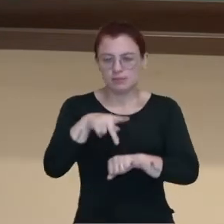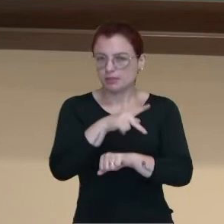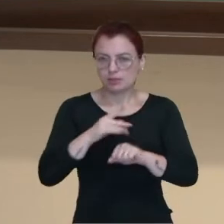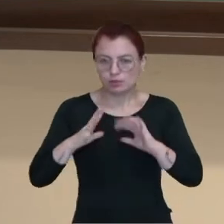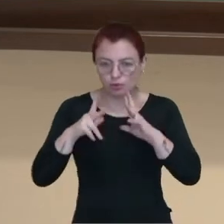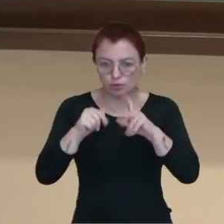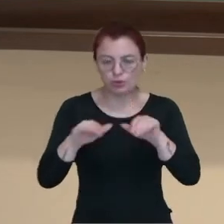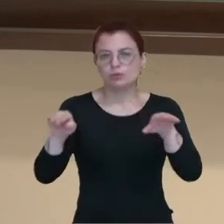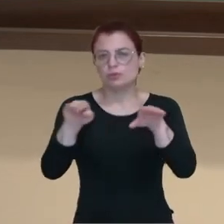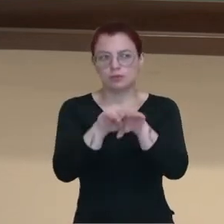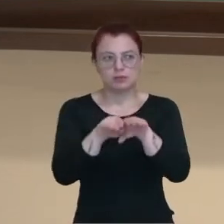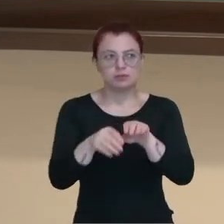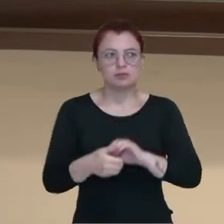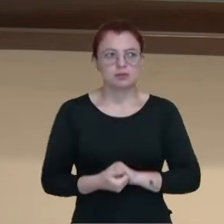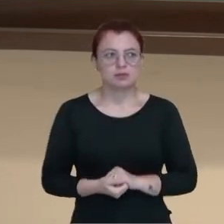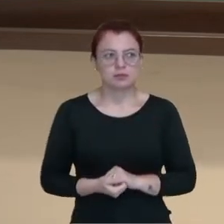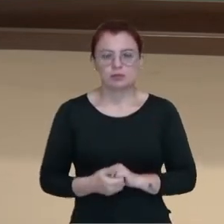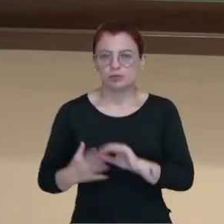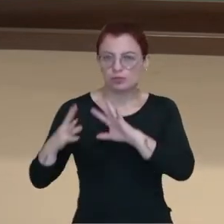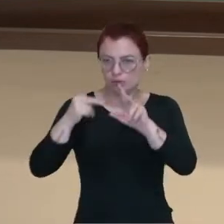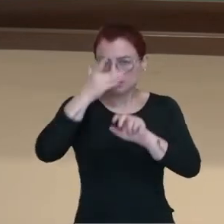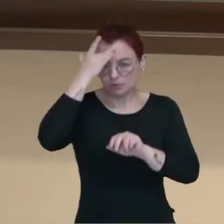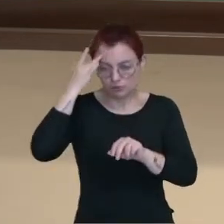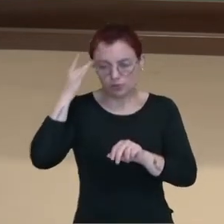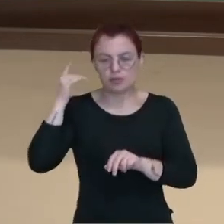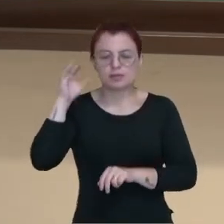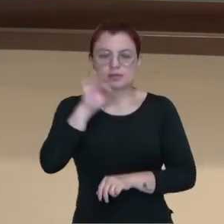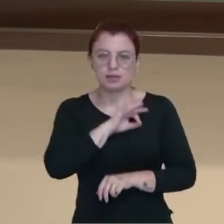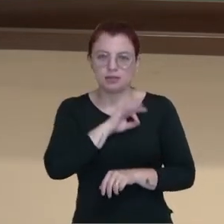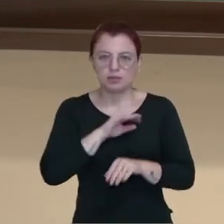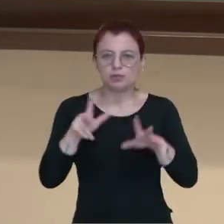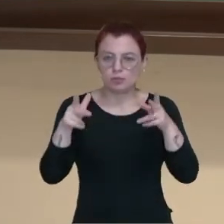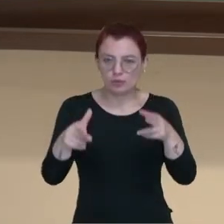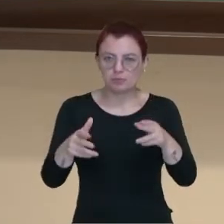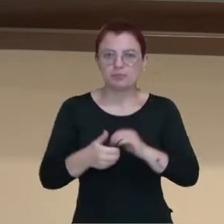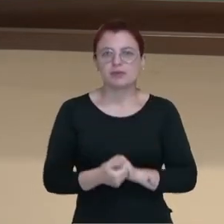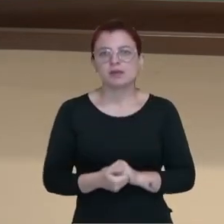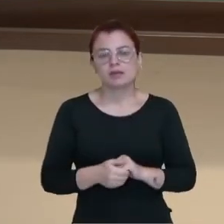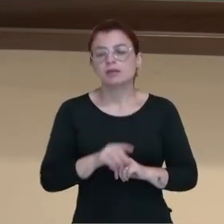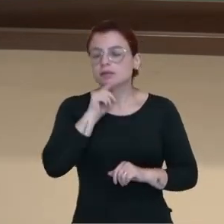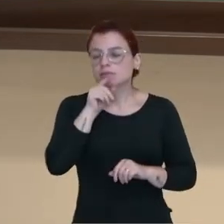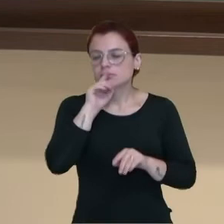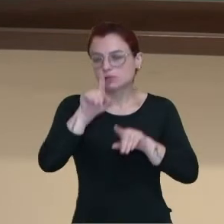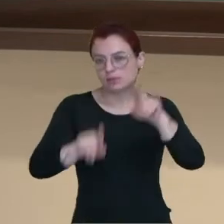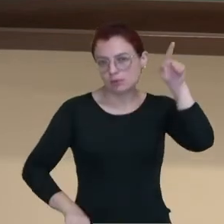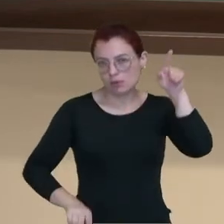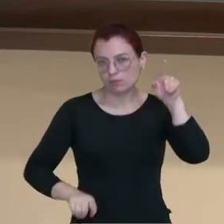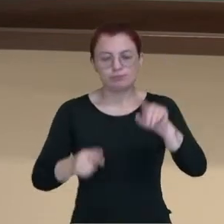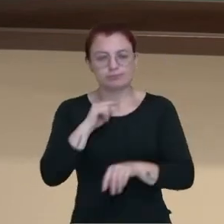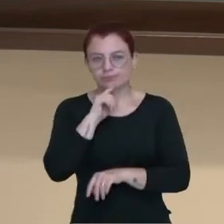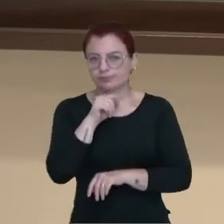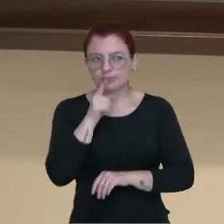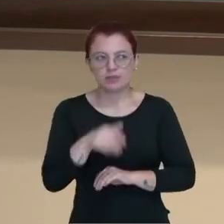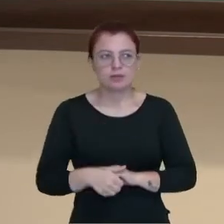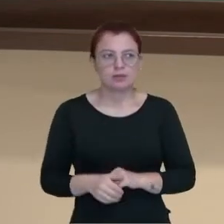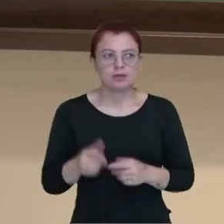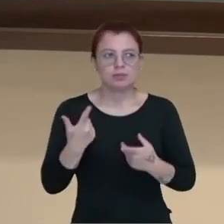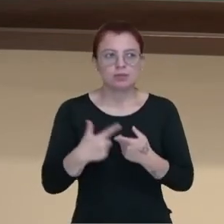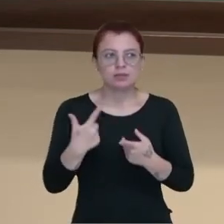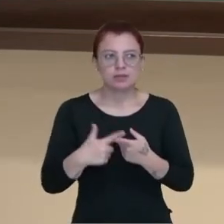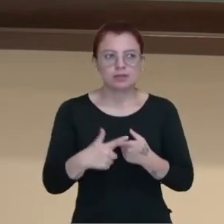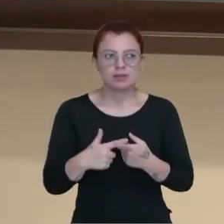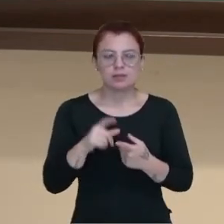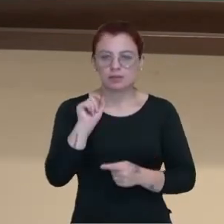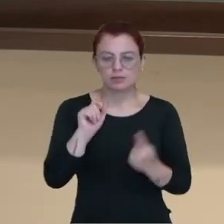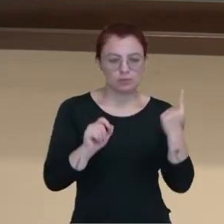totalmente igualitário, ou todo mundo ganha a mesma coisa, e nem totalmente desigual, porque se fosse totalmente desigual, a gente consideraria